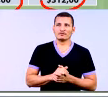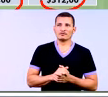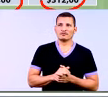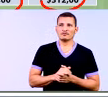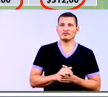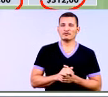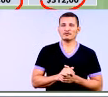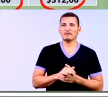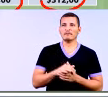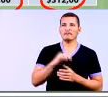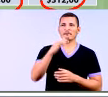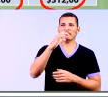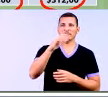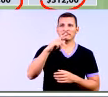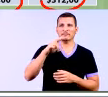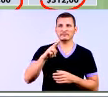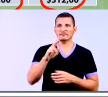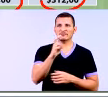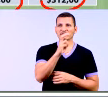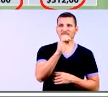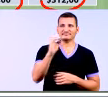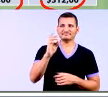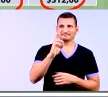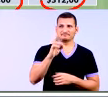R$500, esse aqui é 500 e esse aqui seria 5.000.